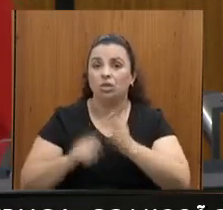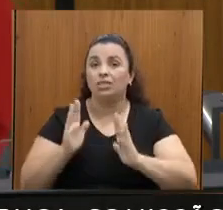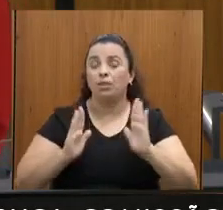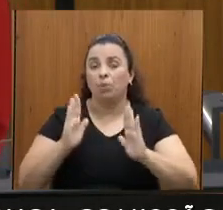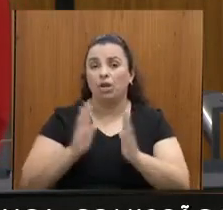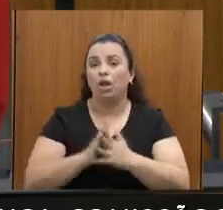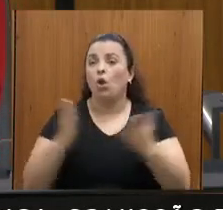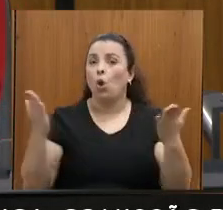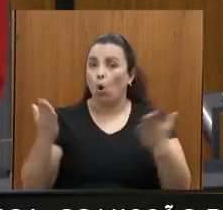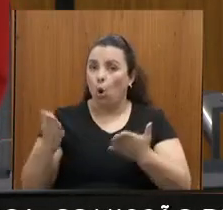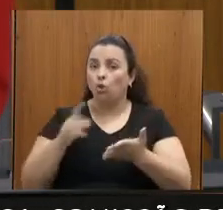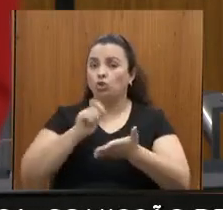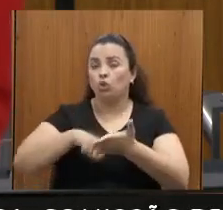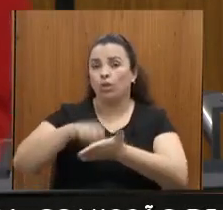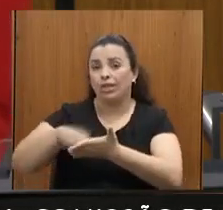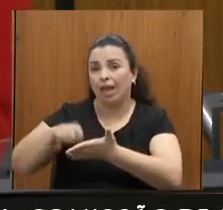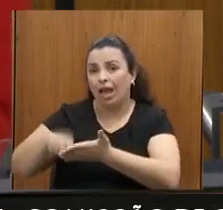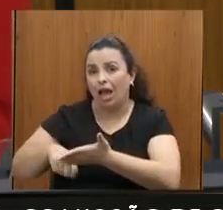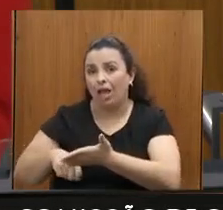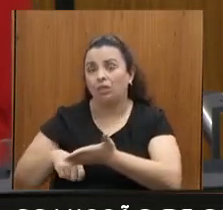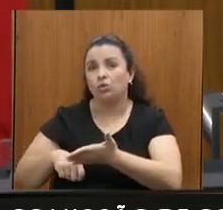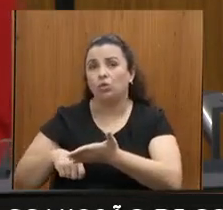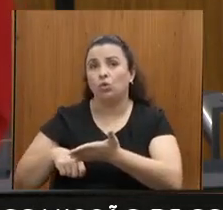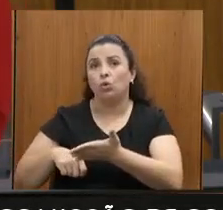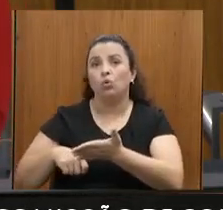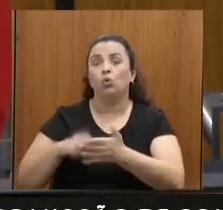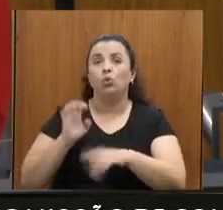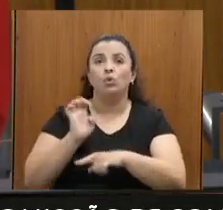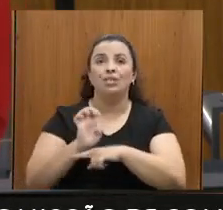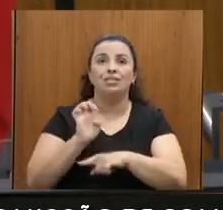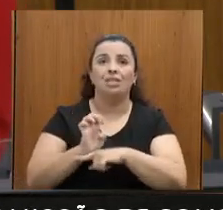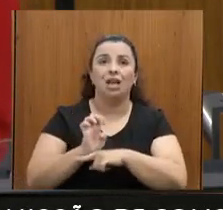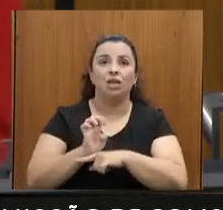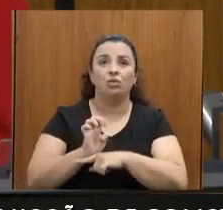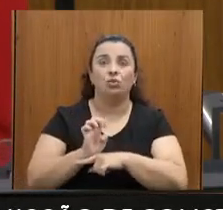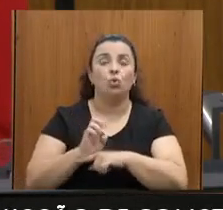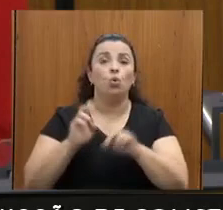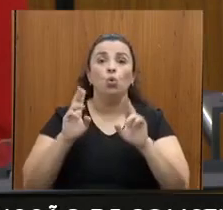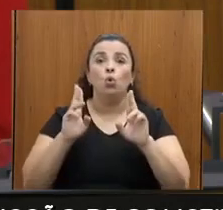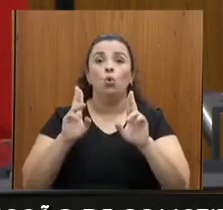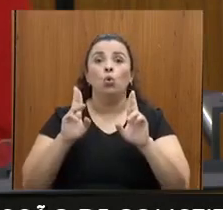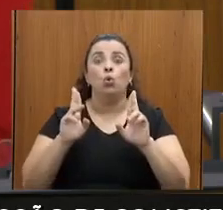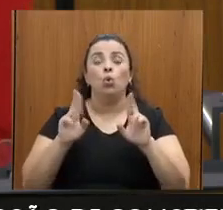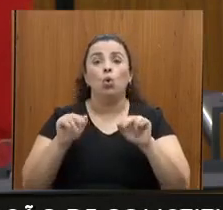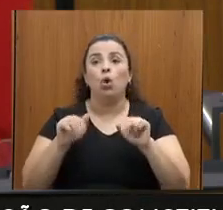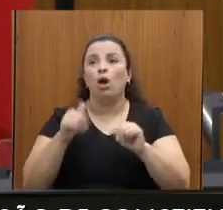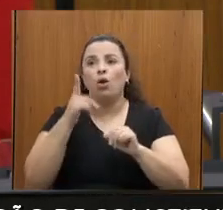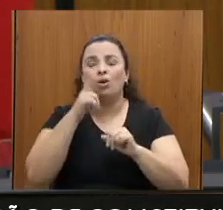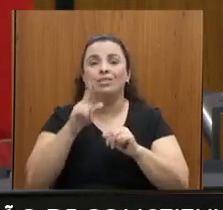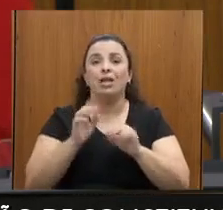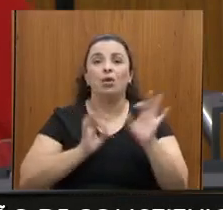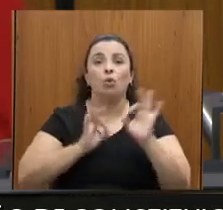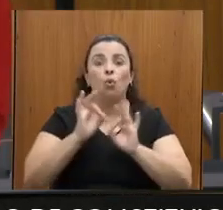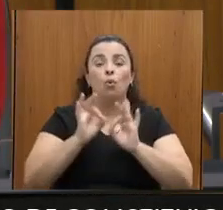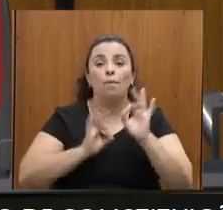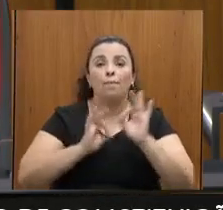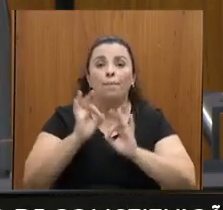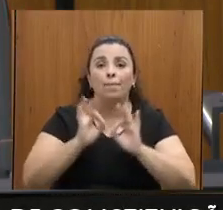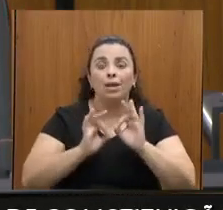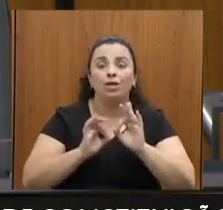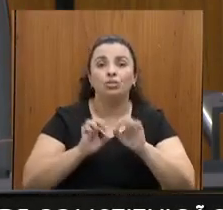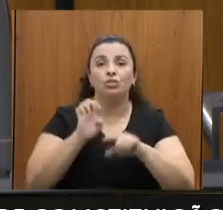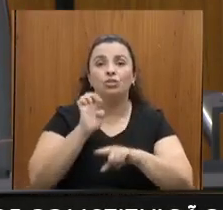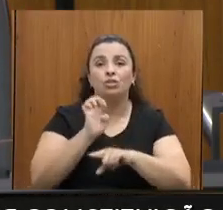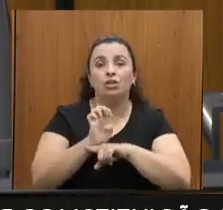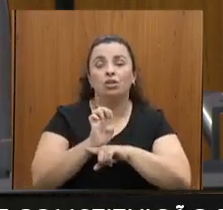faz hoje, nunca nós conseguiremos chegar no patamar do plano estadual de educação ou do plano nacional